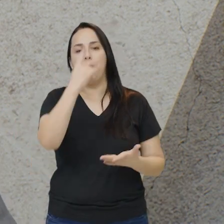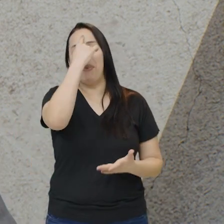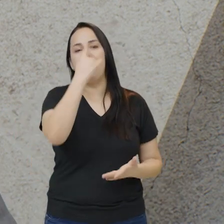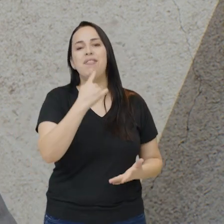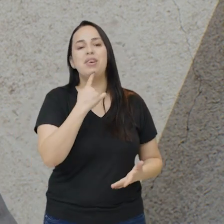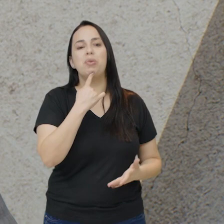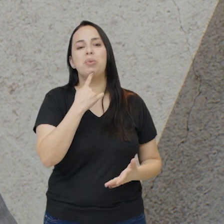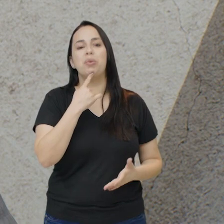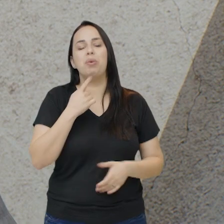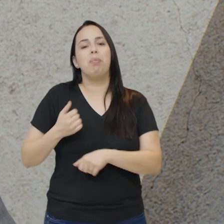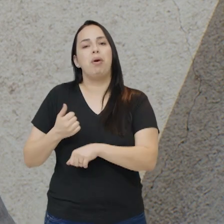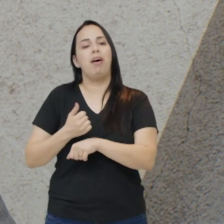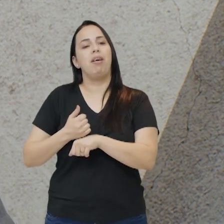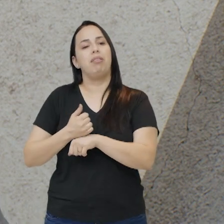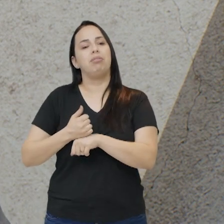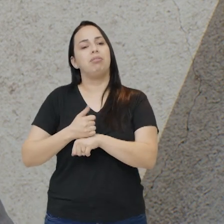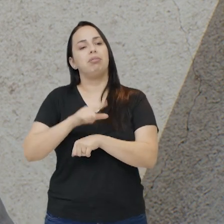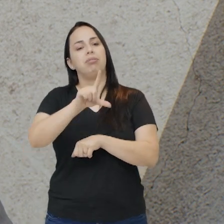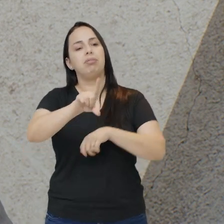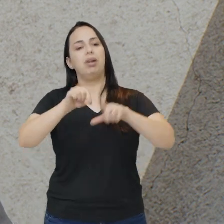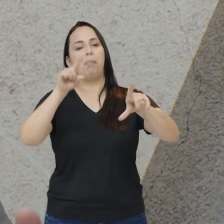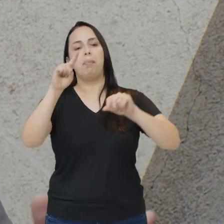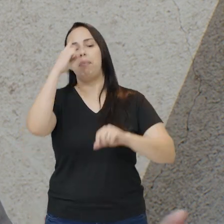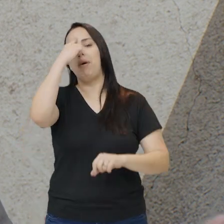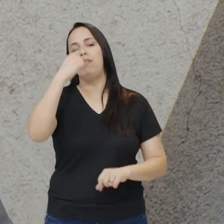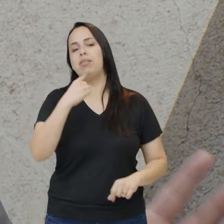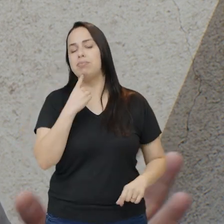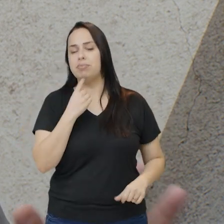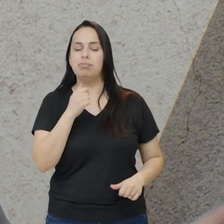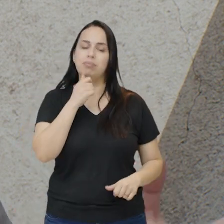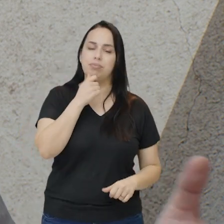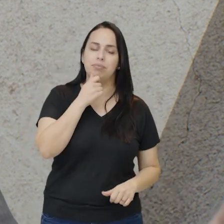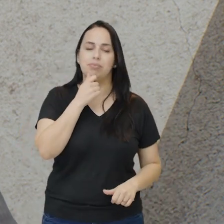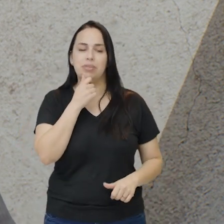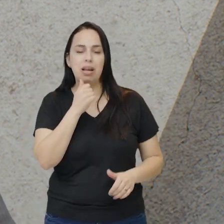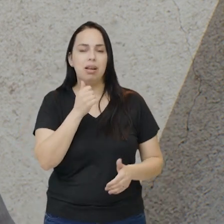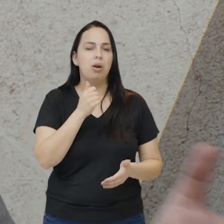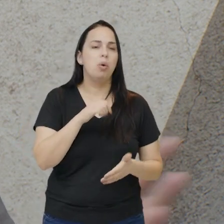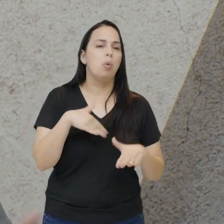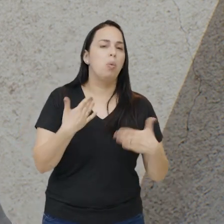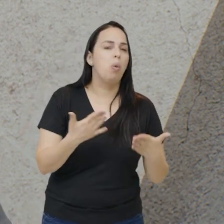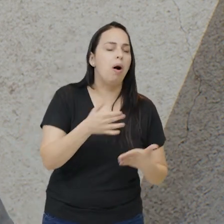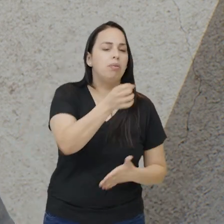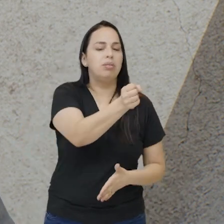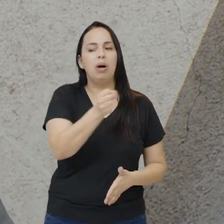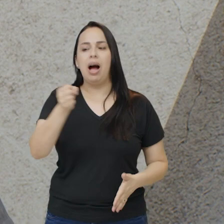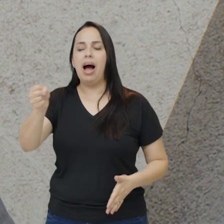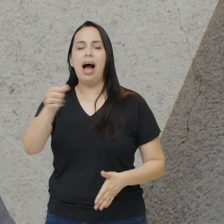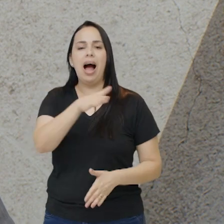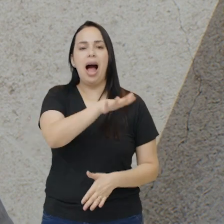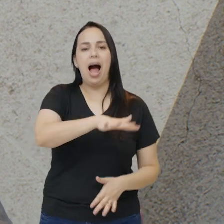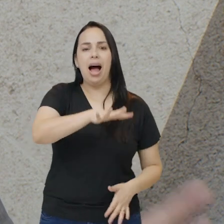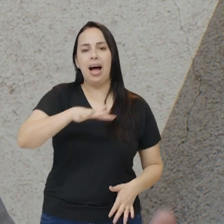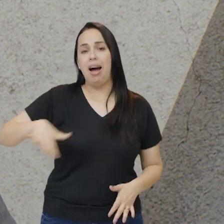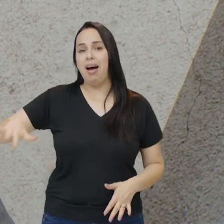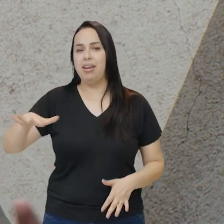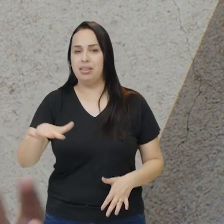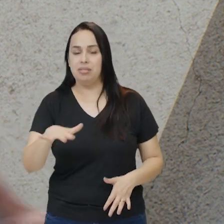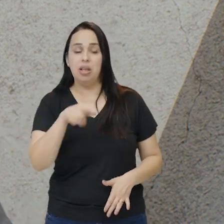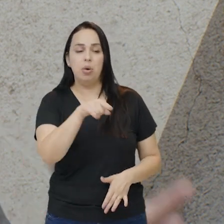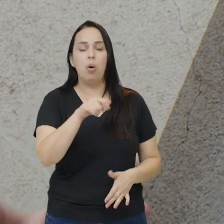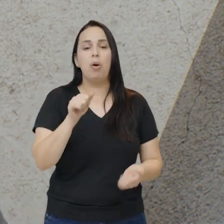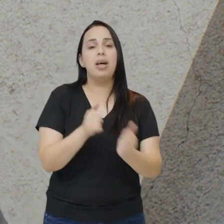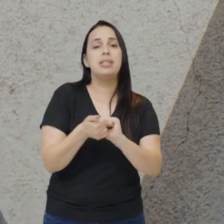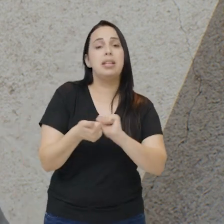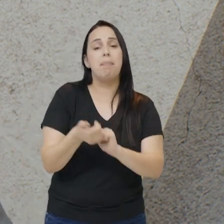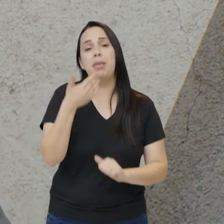né? Quando você contrata um operador, você já meio que direciona para onde ele vai, né? Qual é o perfil mais